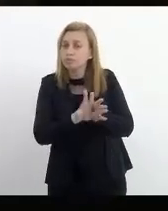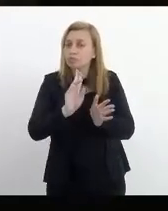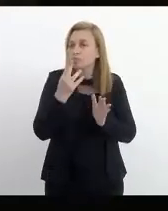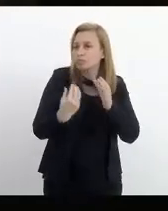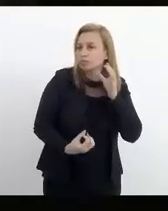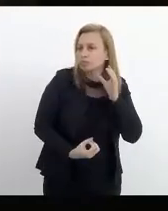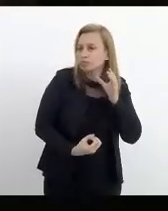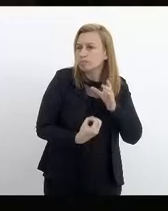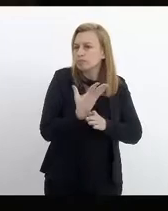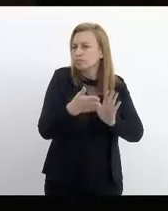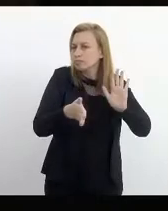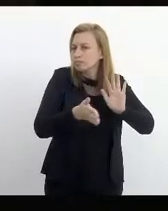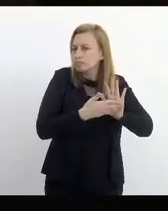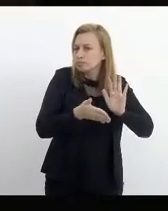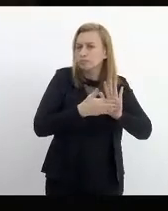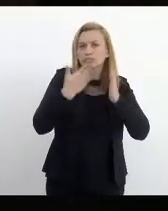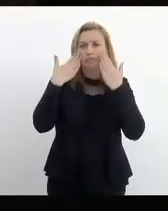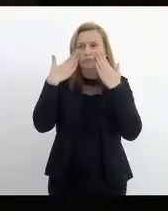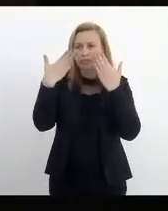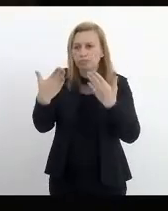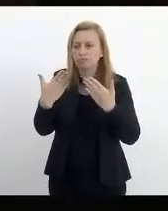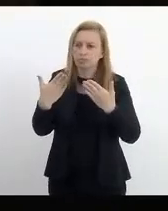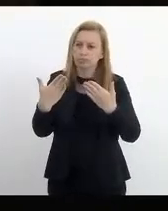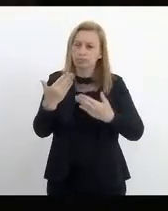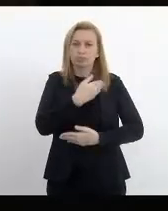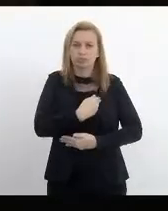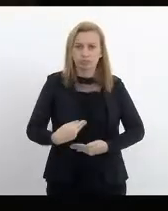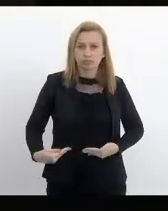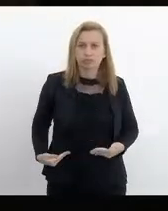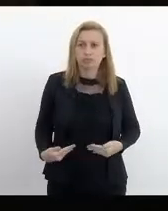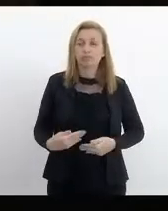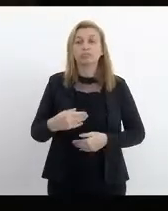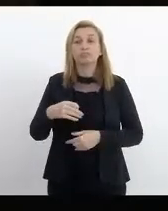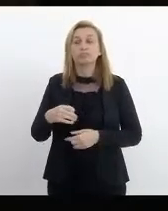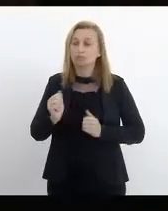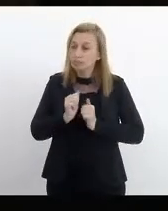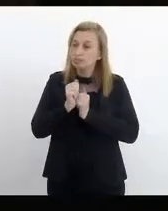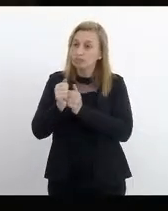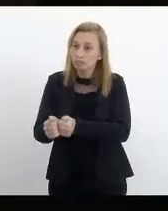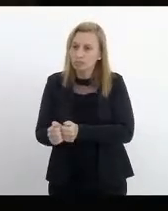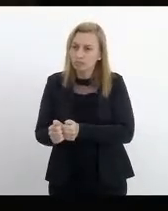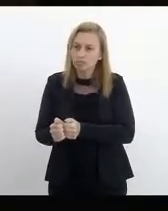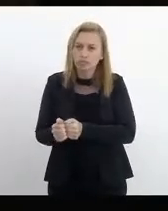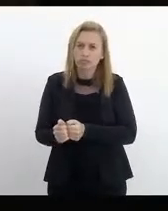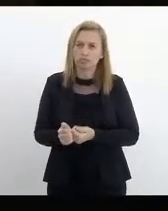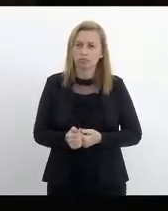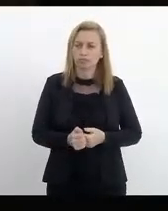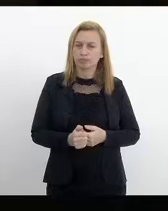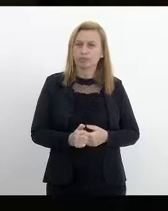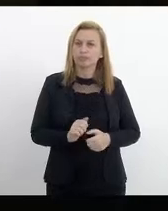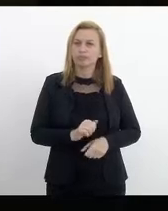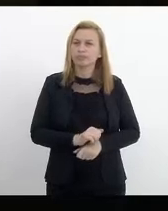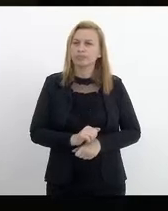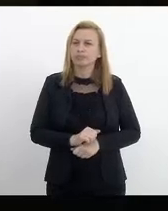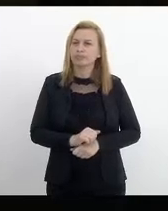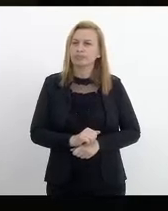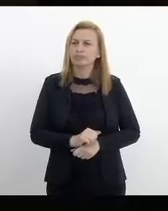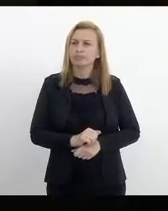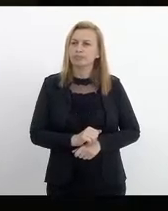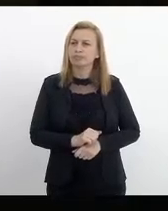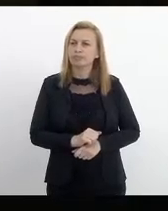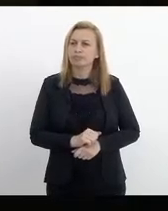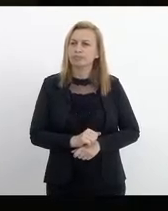propostas de projetos apresentados pelo governo viesse acompanhado no mínimo no mínimo